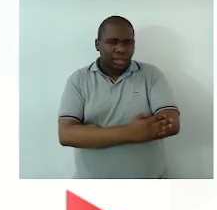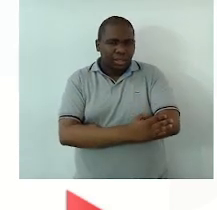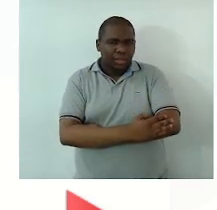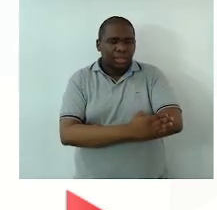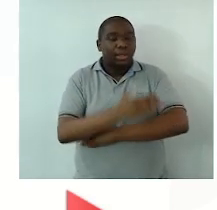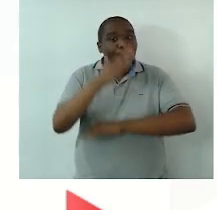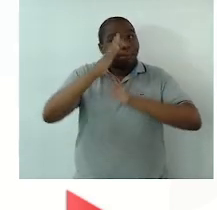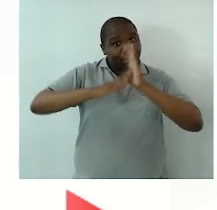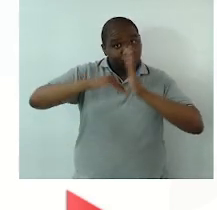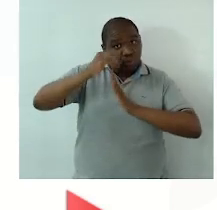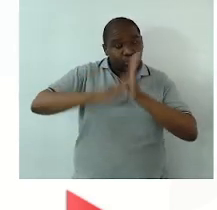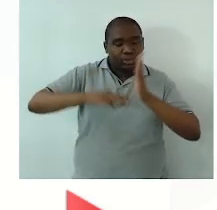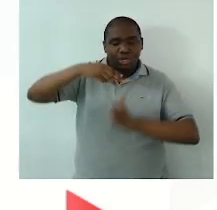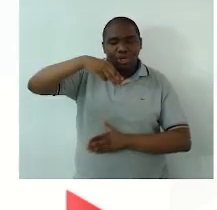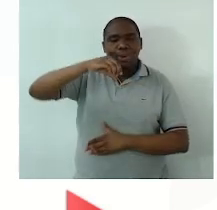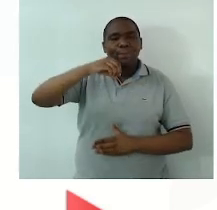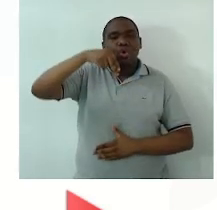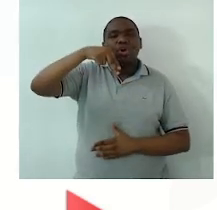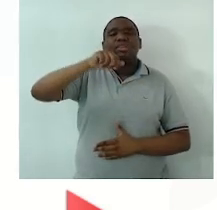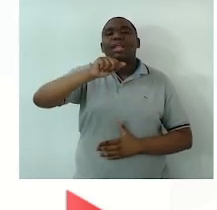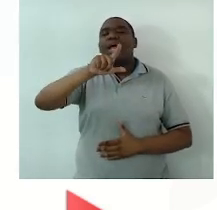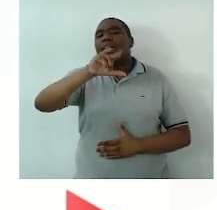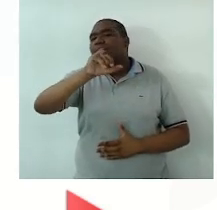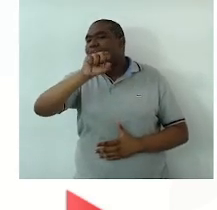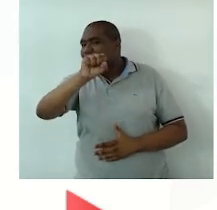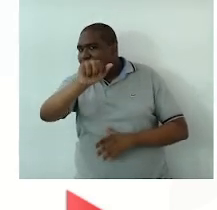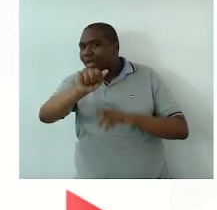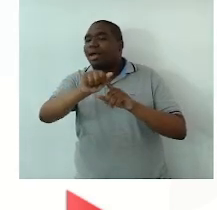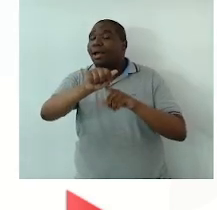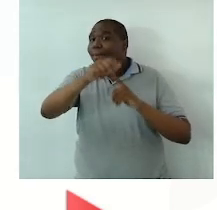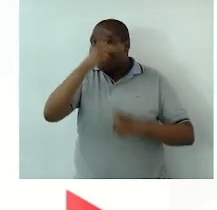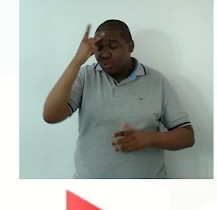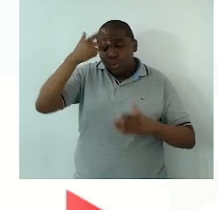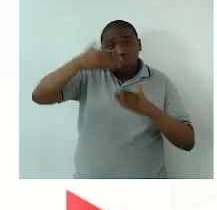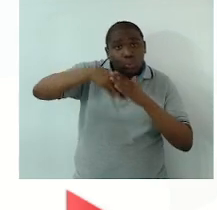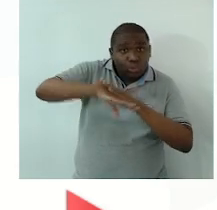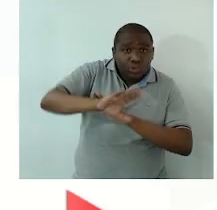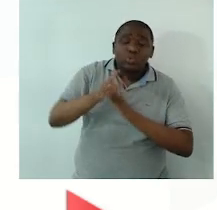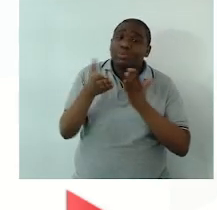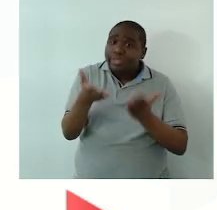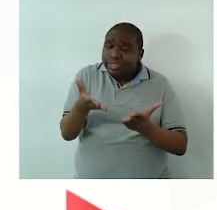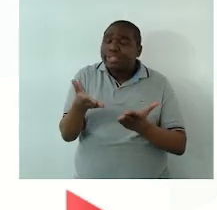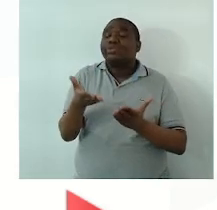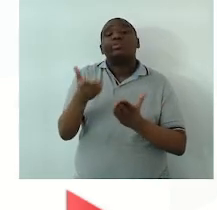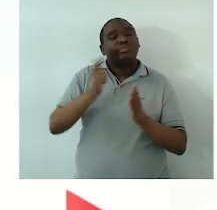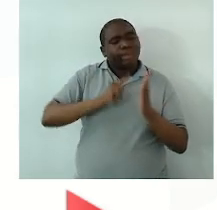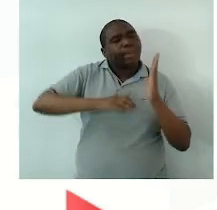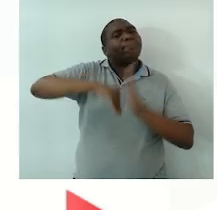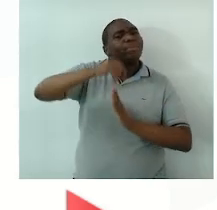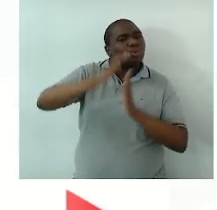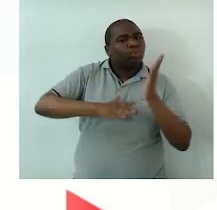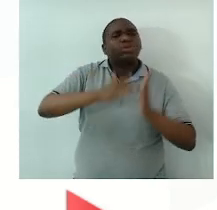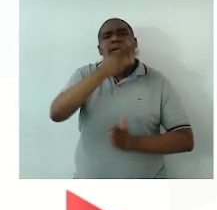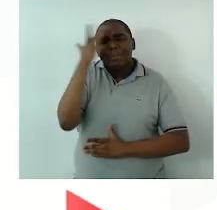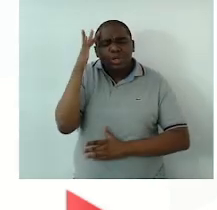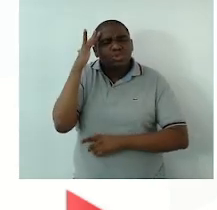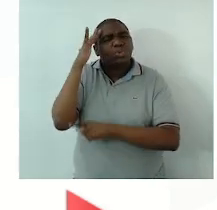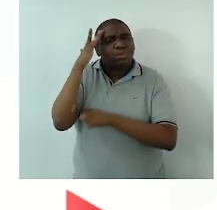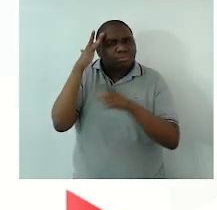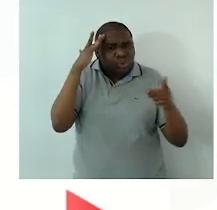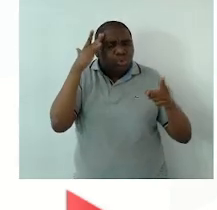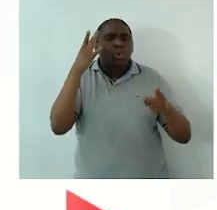fazer releituras, então a releitura na pintura, ela é bem conhecida, né? Então, assim, as